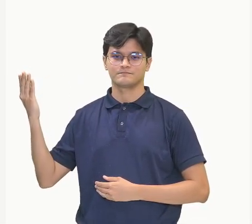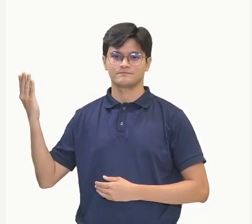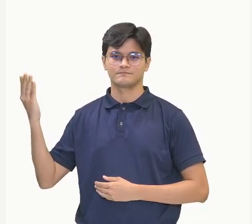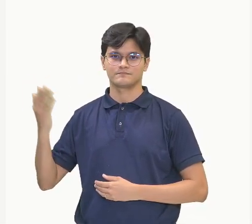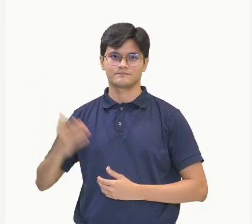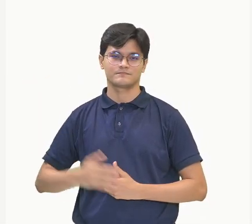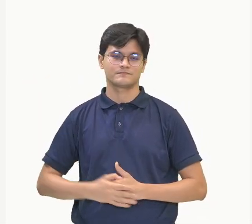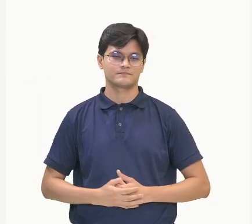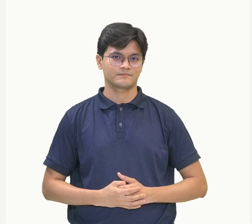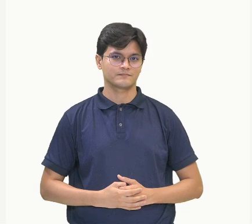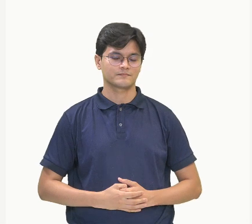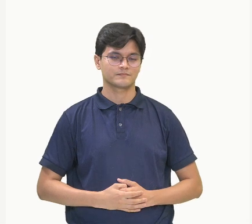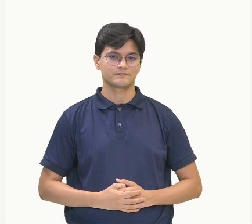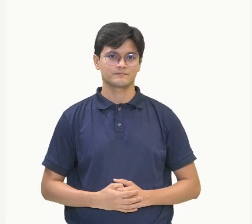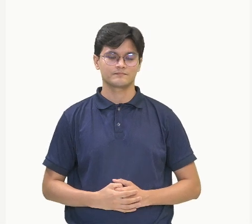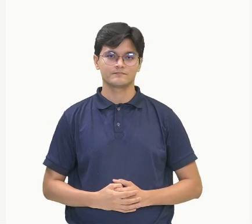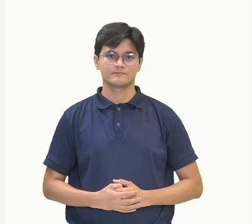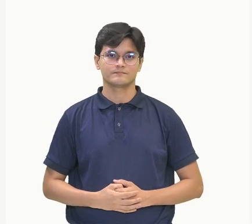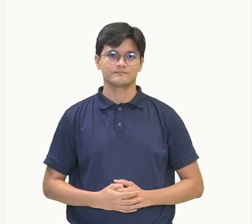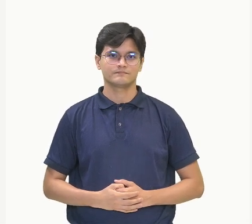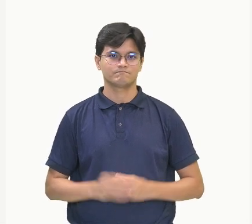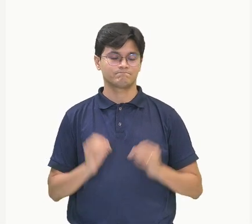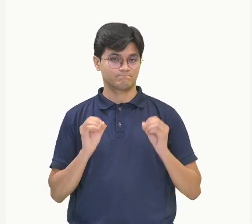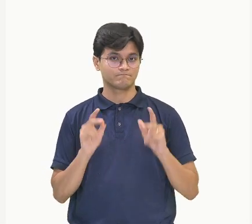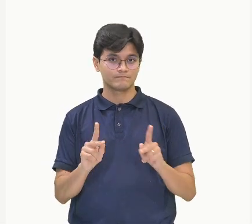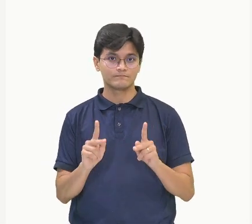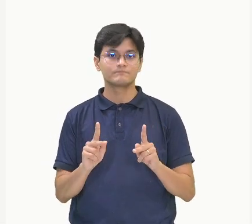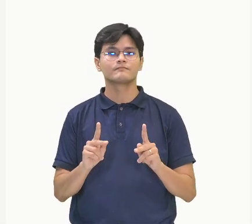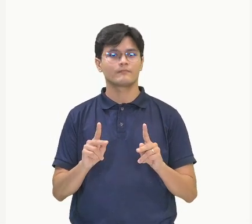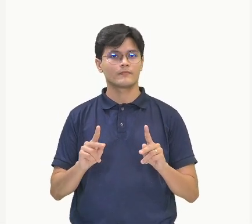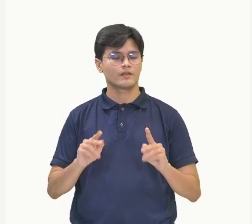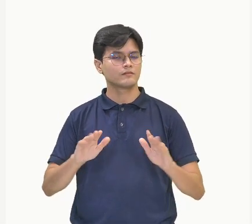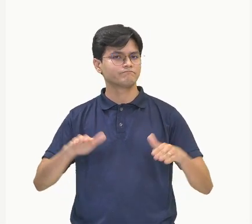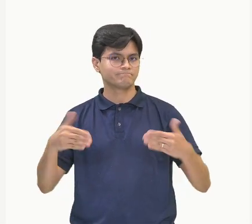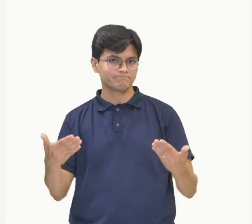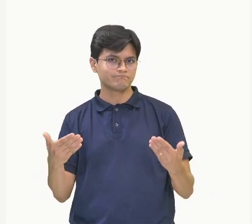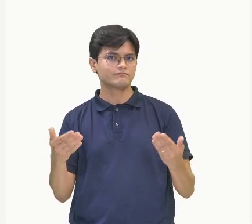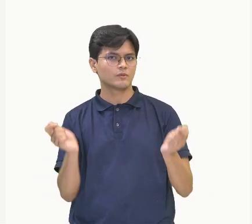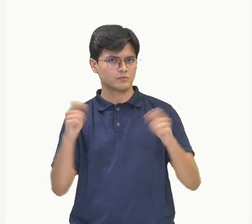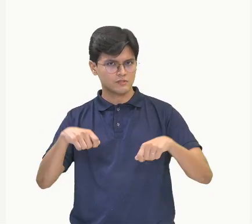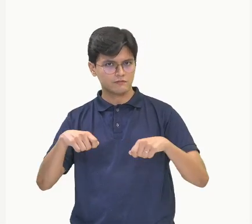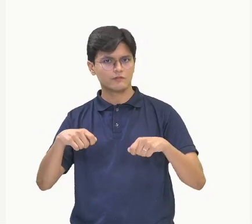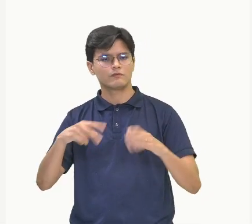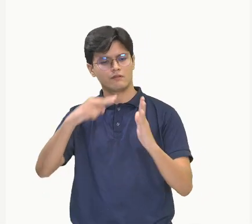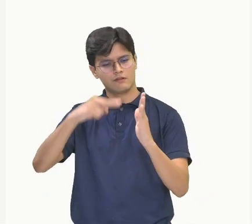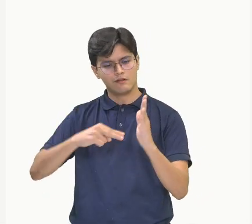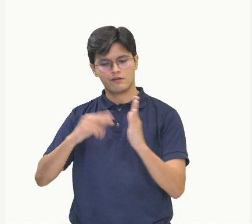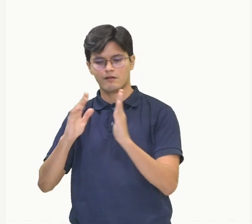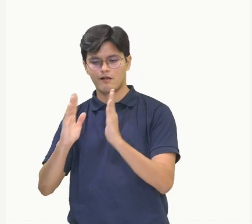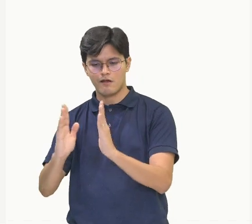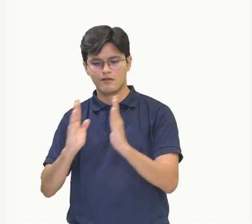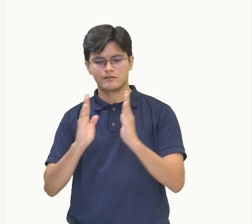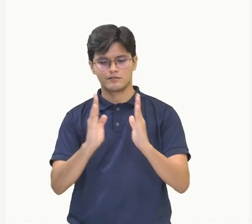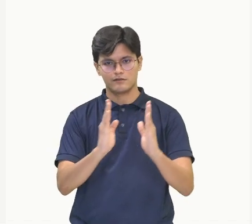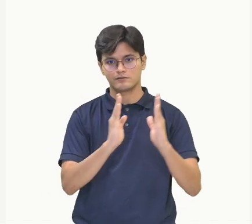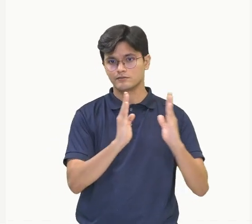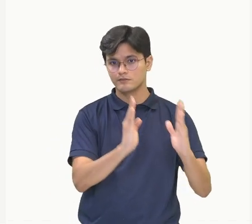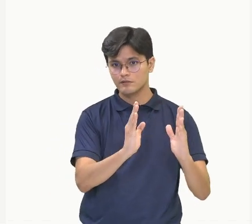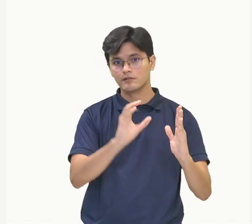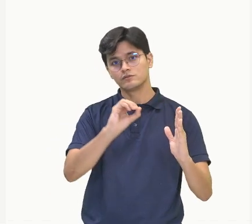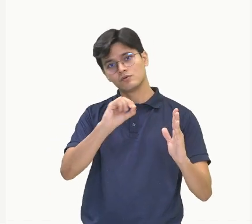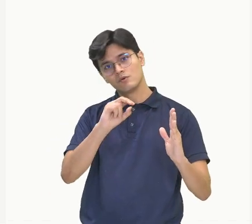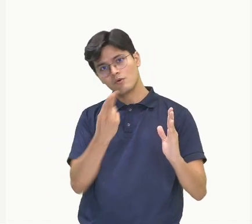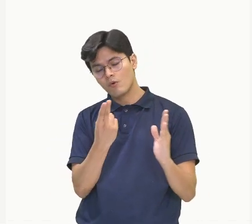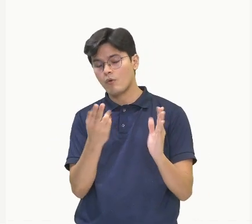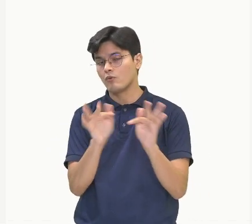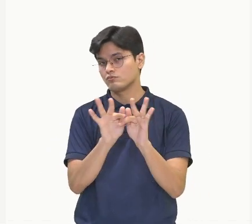391 milésimos. Beleza? Então, eu posso ler casa por casa ou simplesmente falar o número